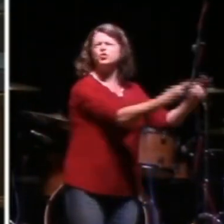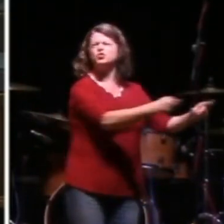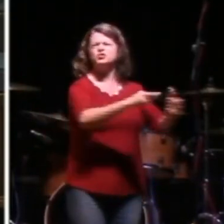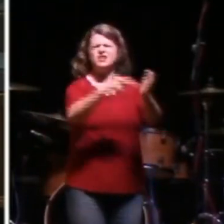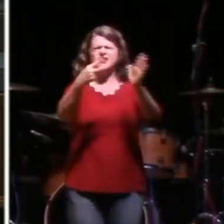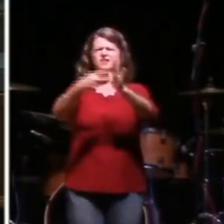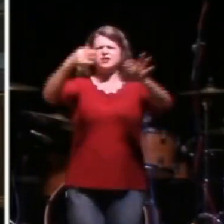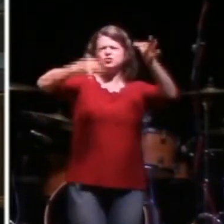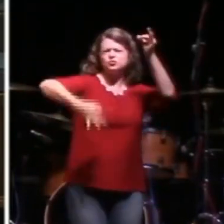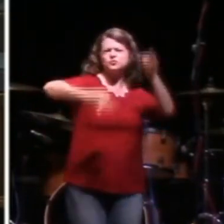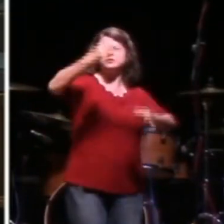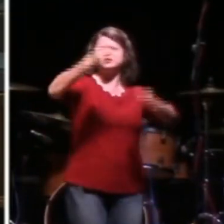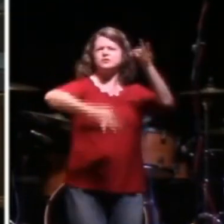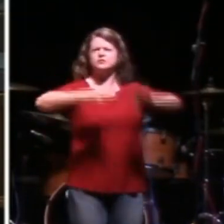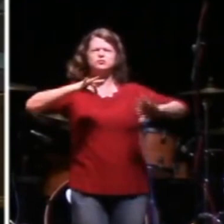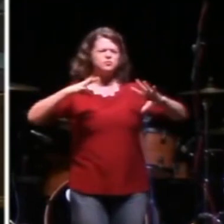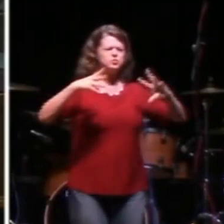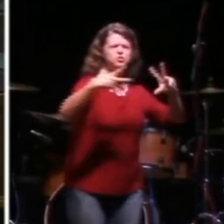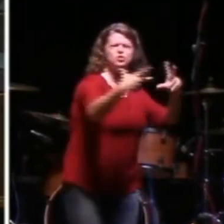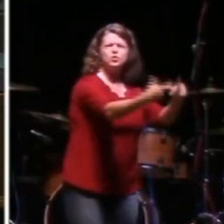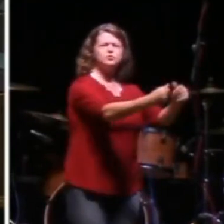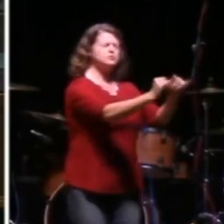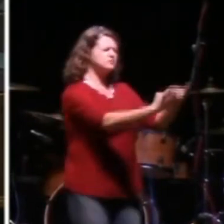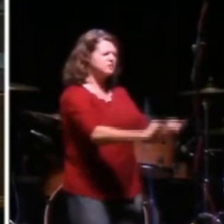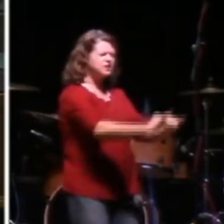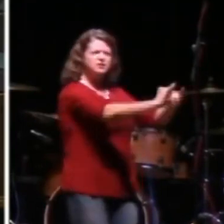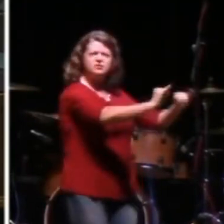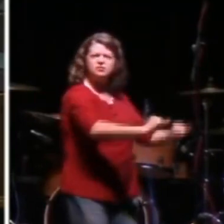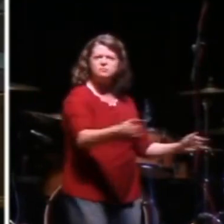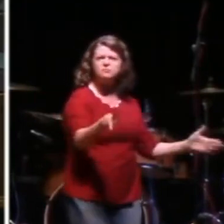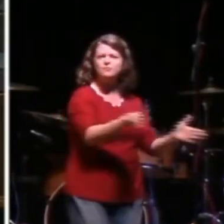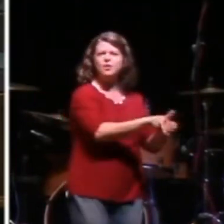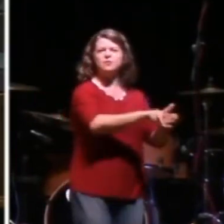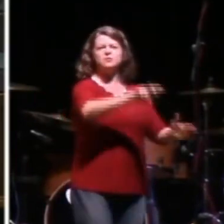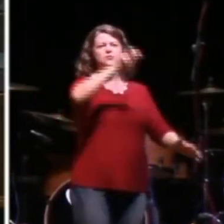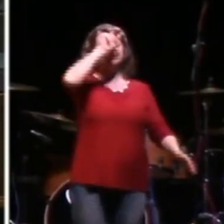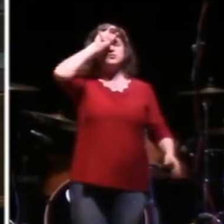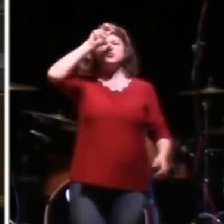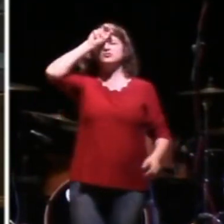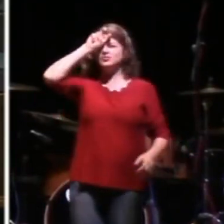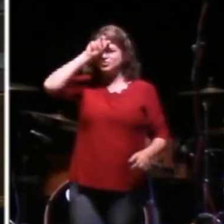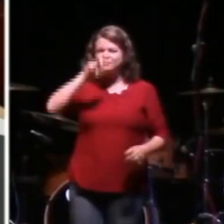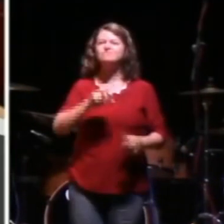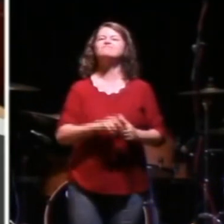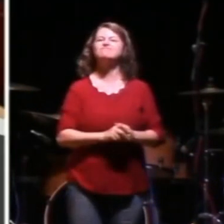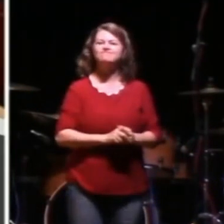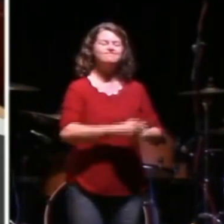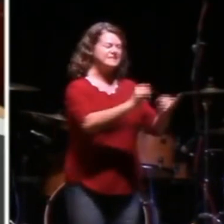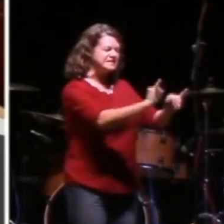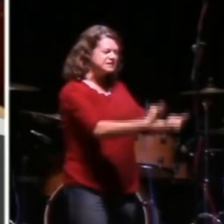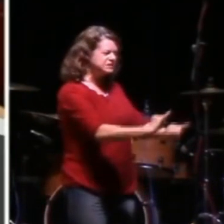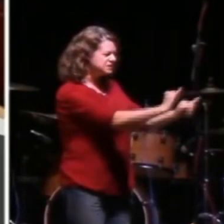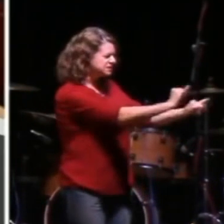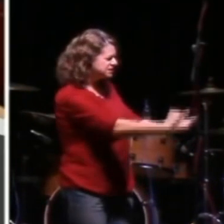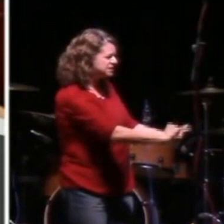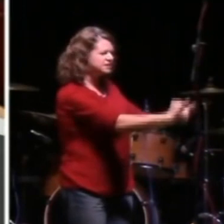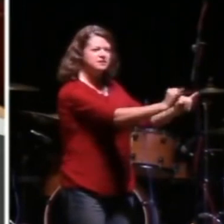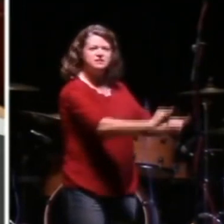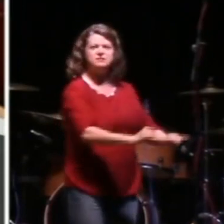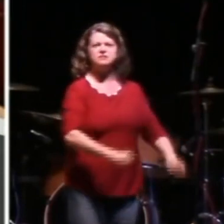juízo sobre todos os deuses do egito desde que deus aqui por letra minúscula são ídolos do egito